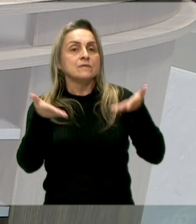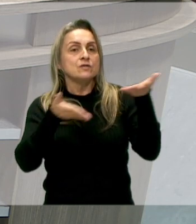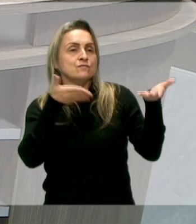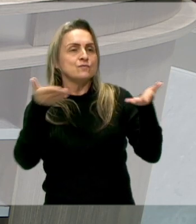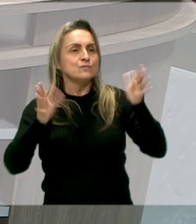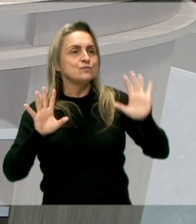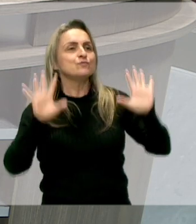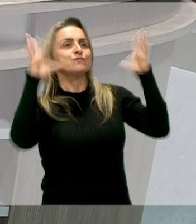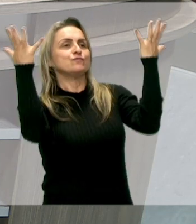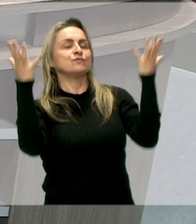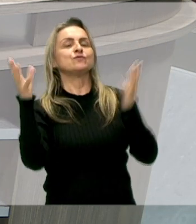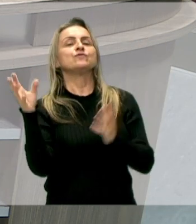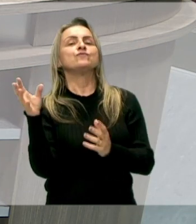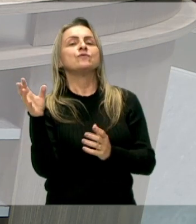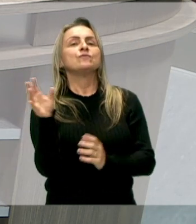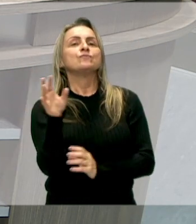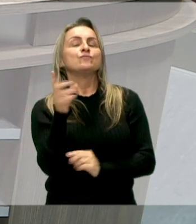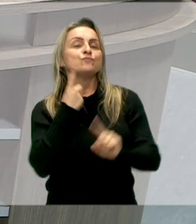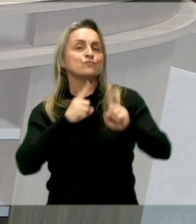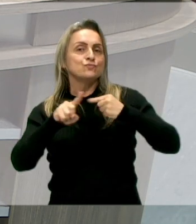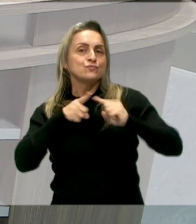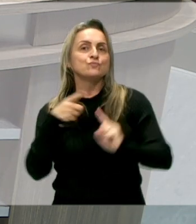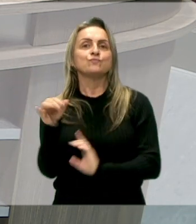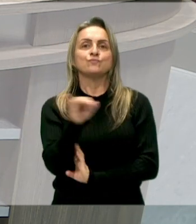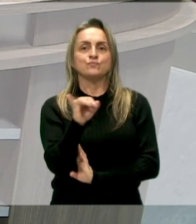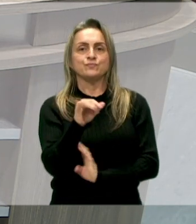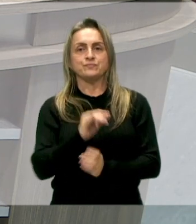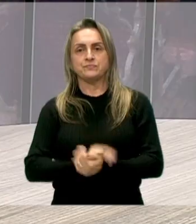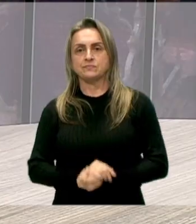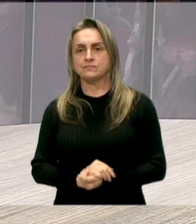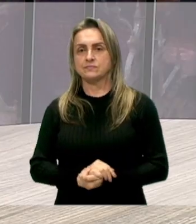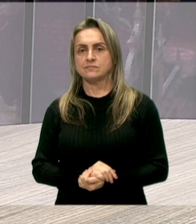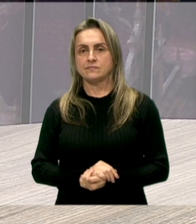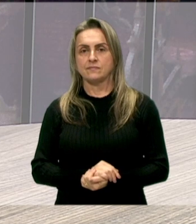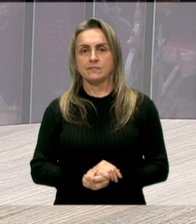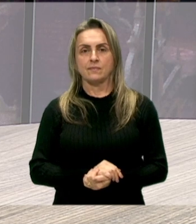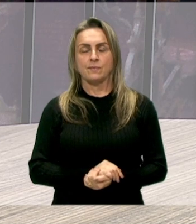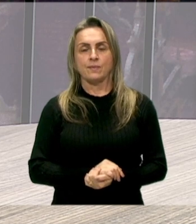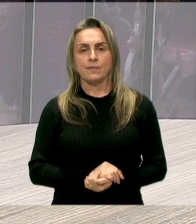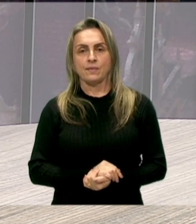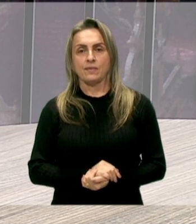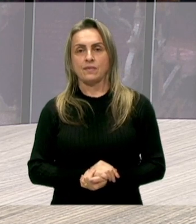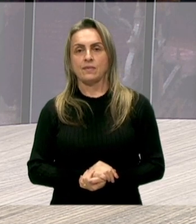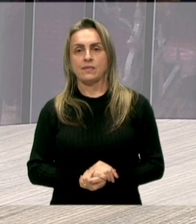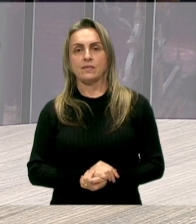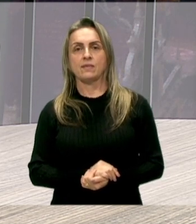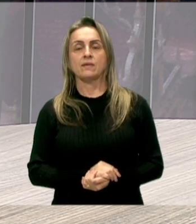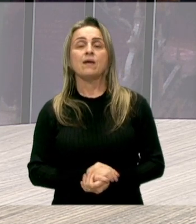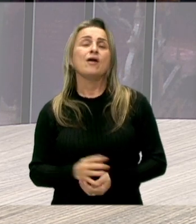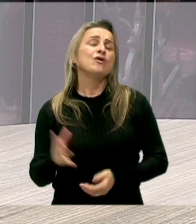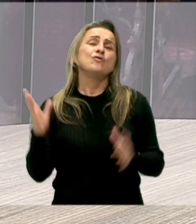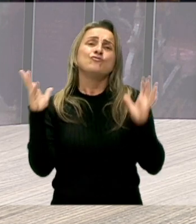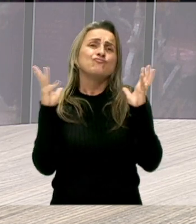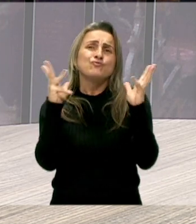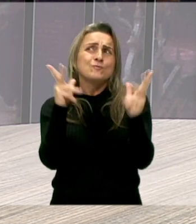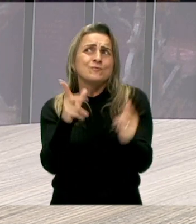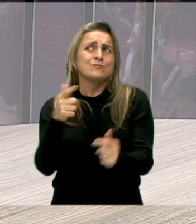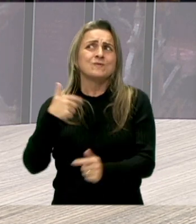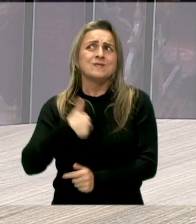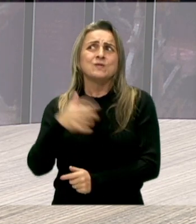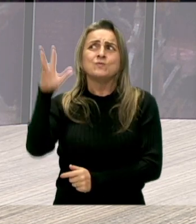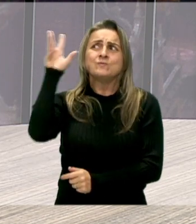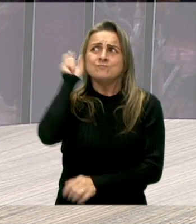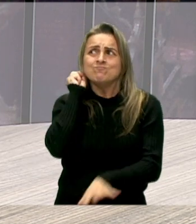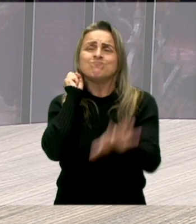Festival de Música de Itajaí? Olha, assim, de tudo que eu ouvi, eu penso que não tinha um outro caminho. O festival,